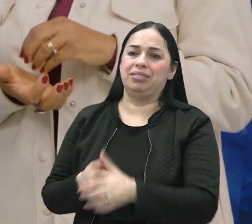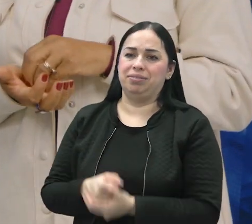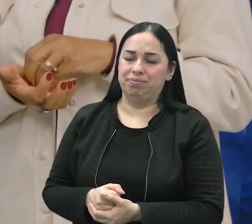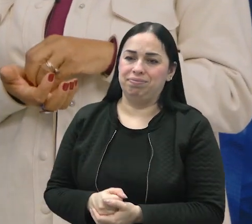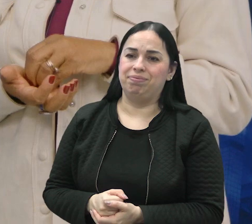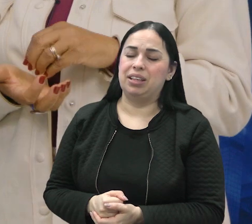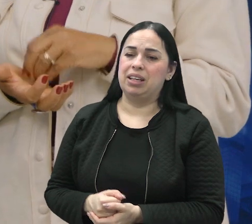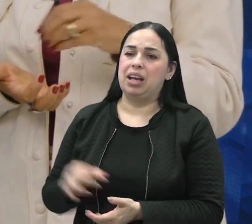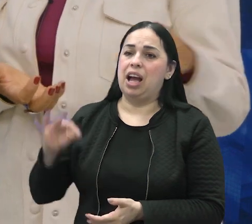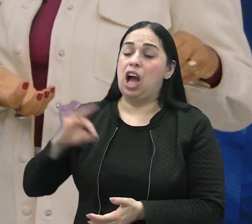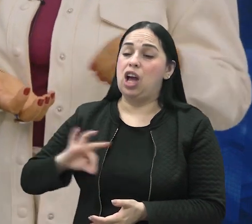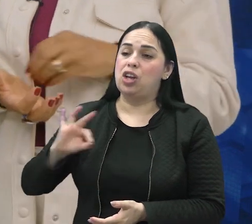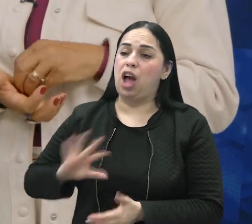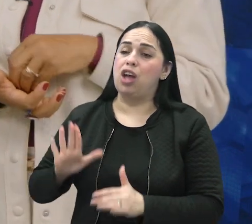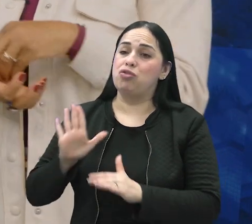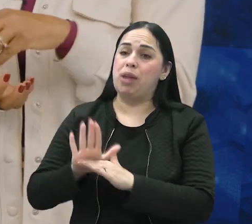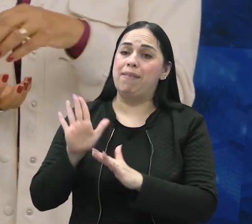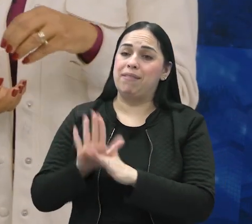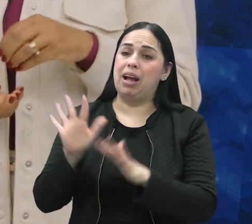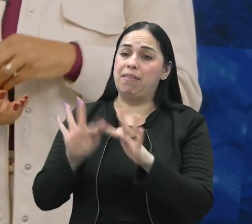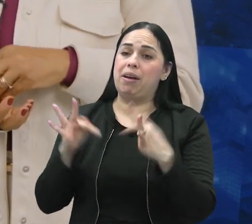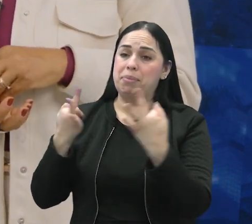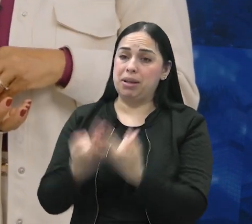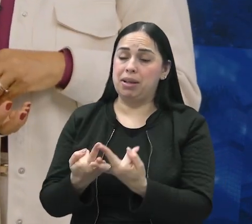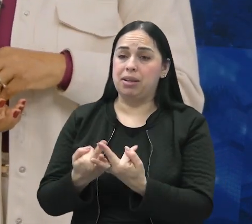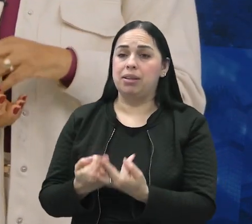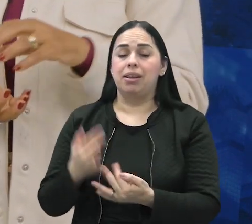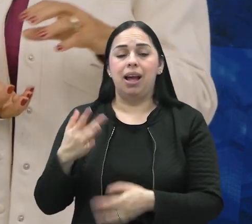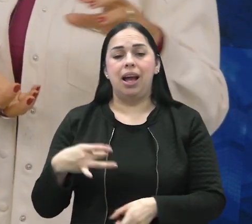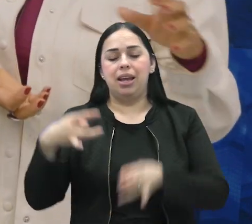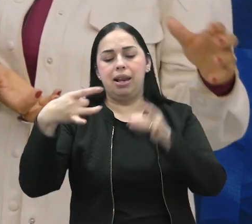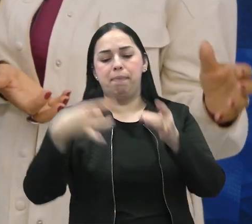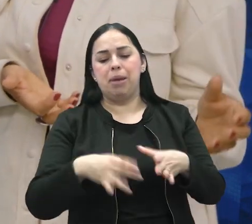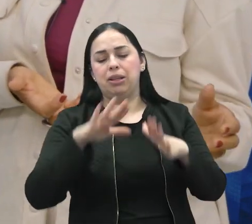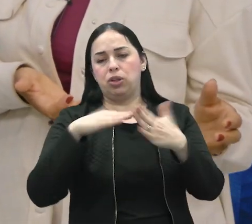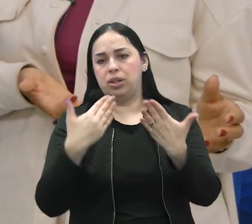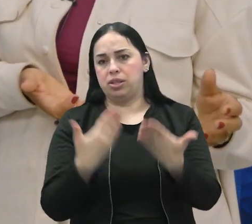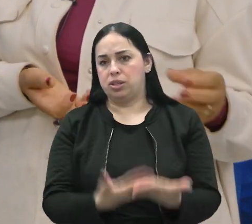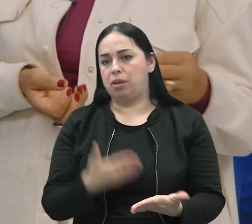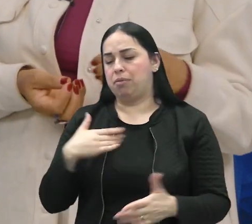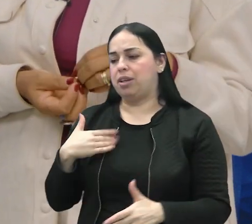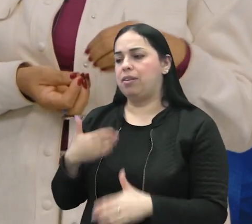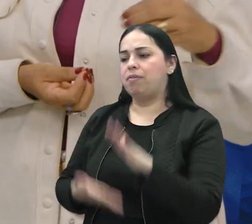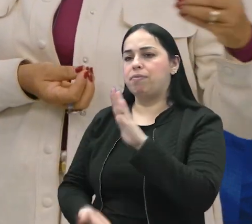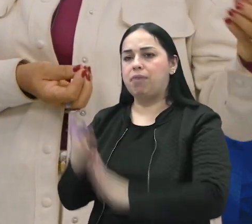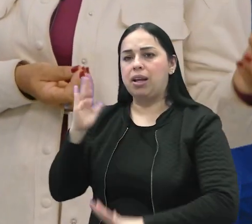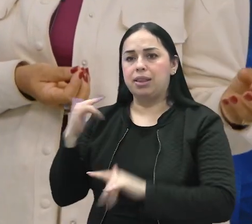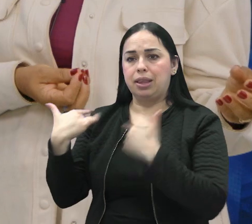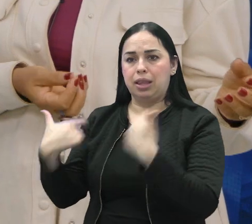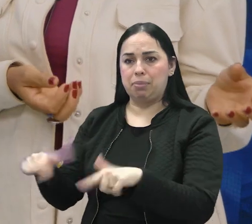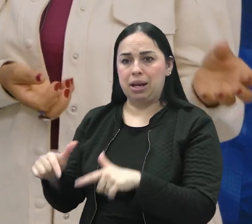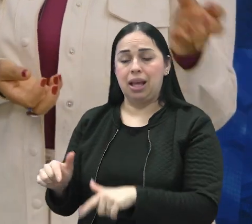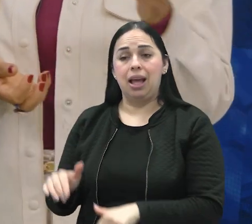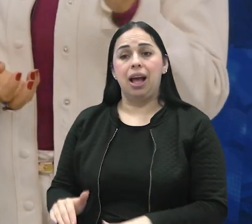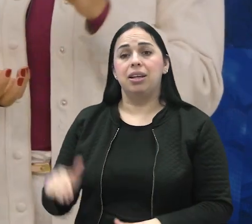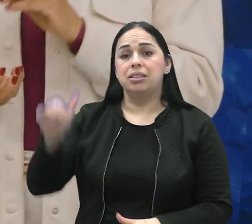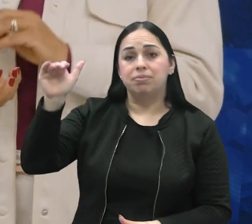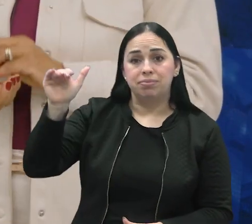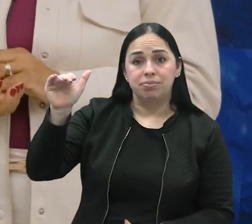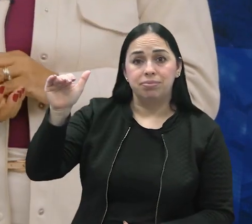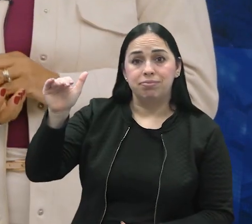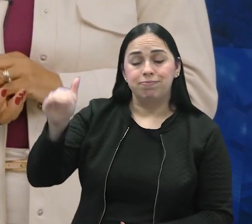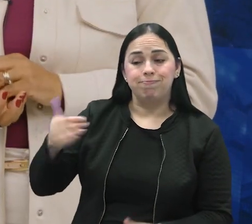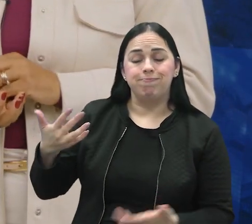da família, né? Compor essa renda, ajudar nesse orçamento. Então, ele sai para a questão do mercado de trabalho para trabalhar. E depois,